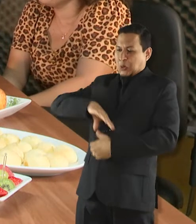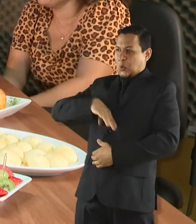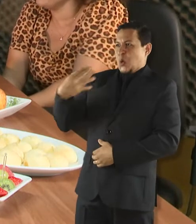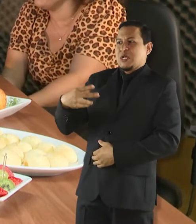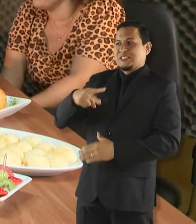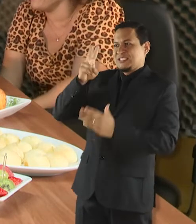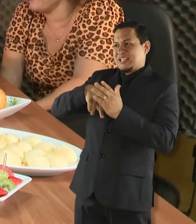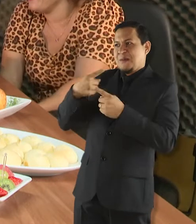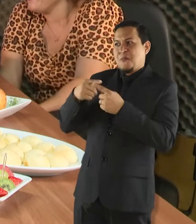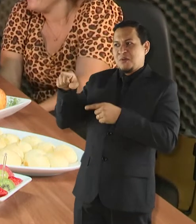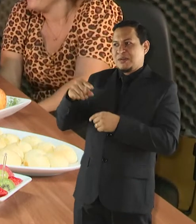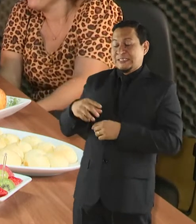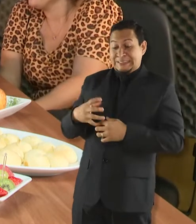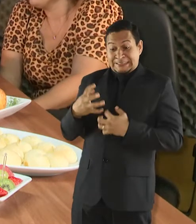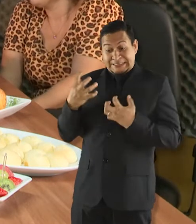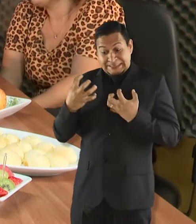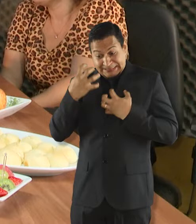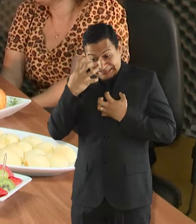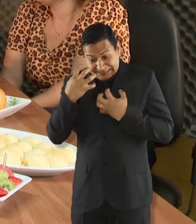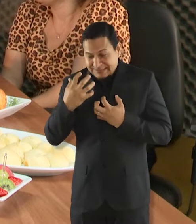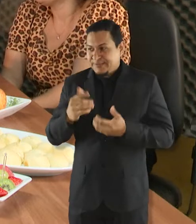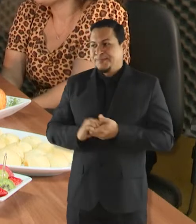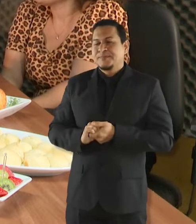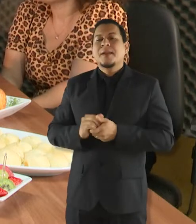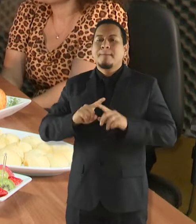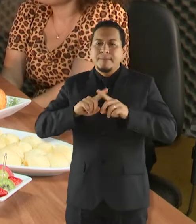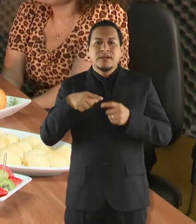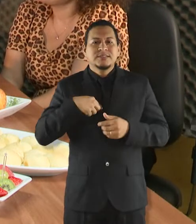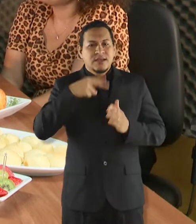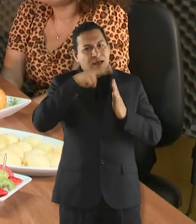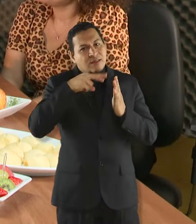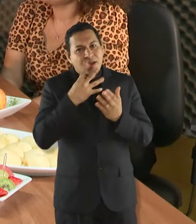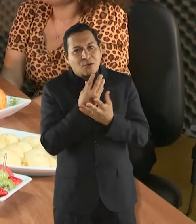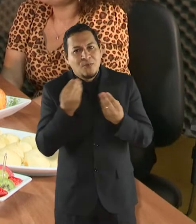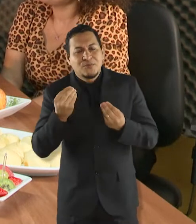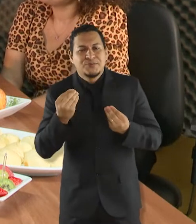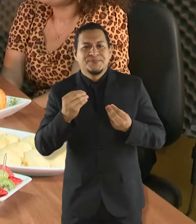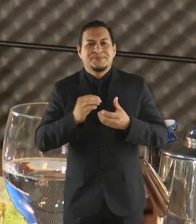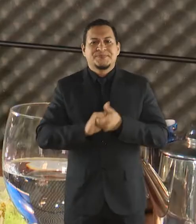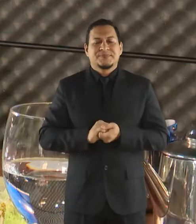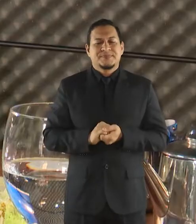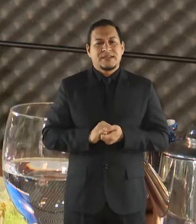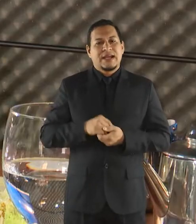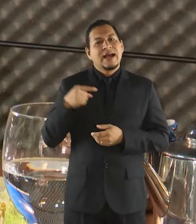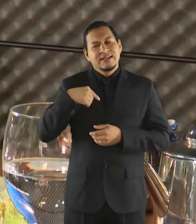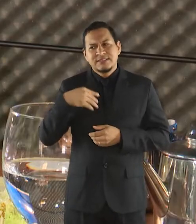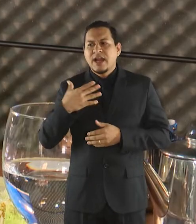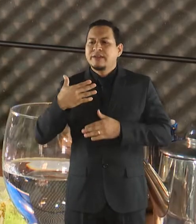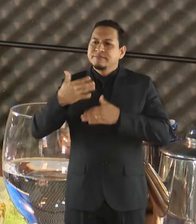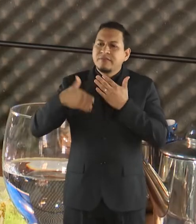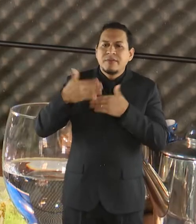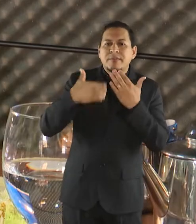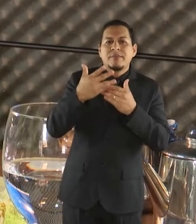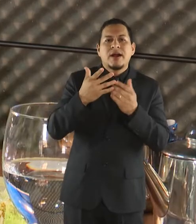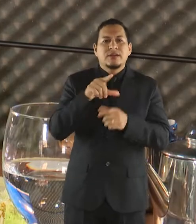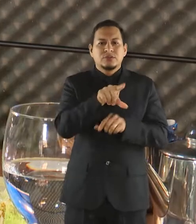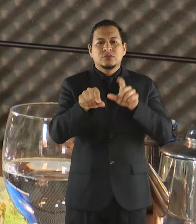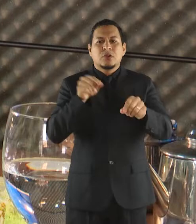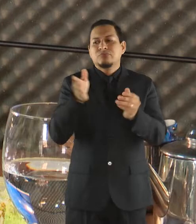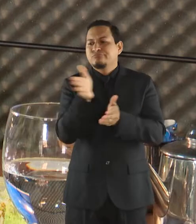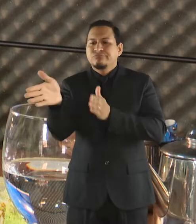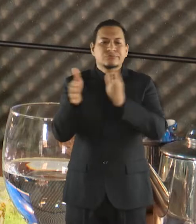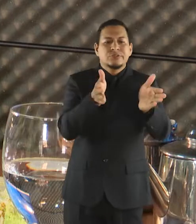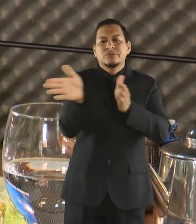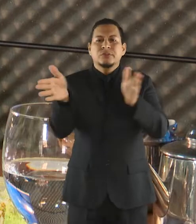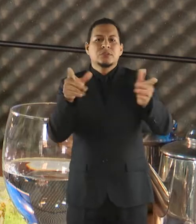ó. Li o Exorcista, li. Nossa, eu li muito, assim. Eu leio muito, né? E aí você vai mudando, as predileções pela